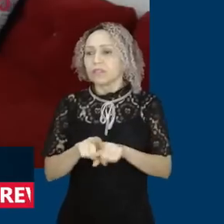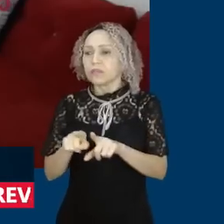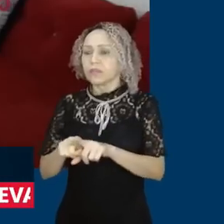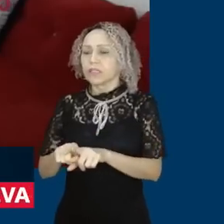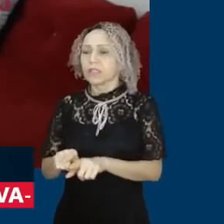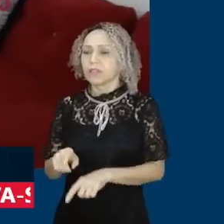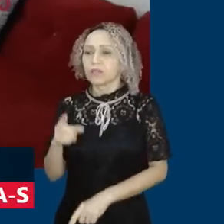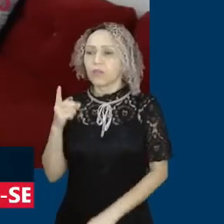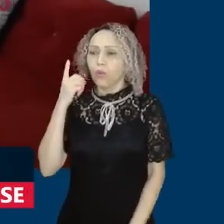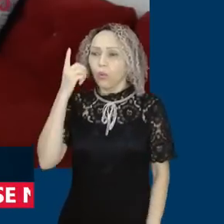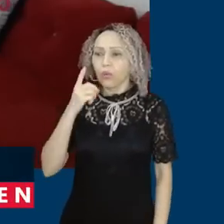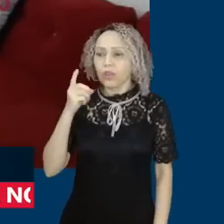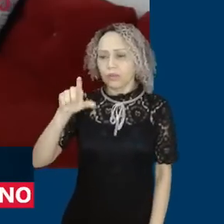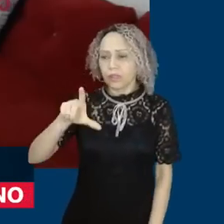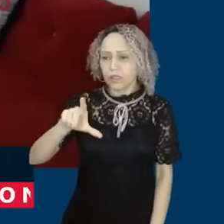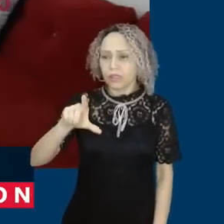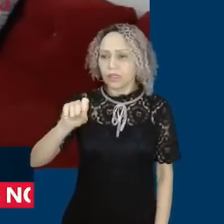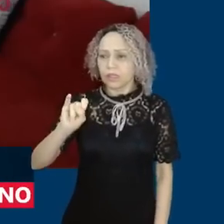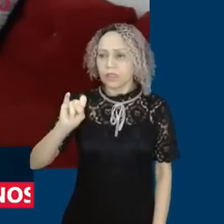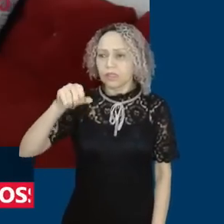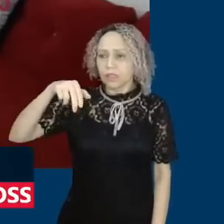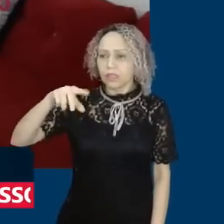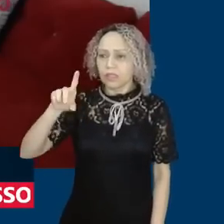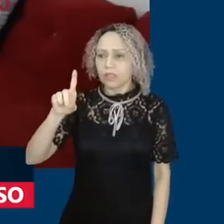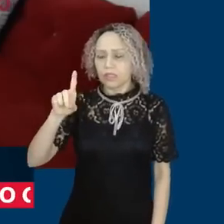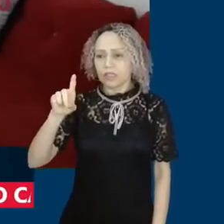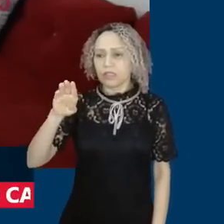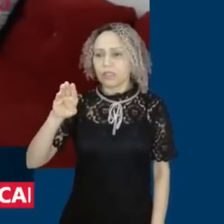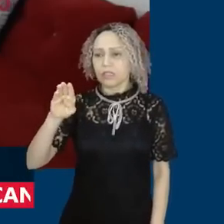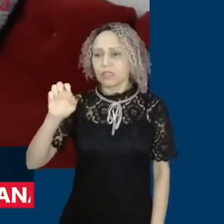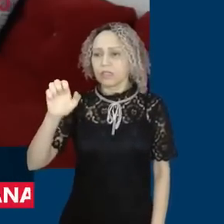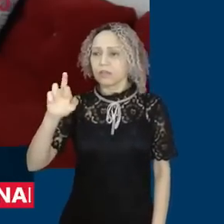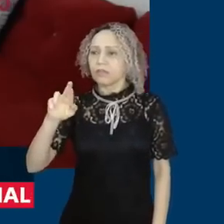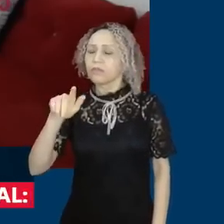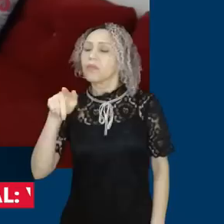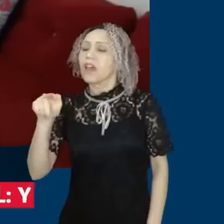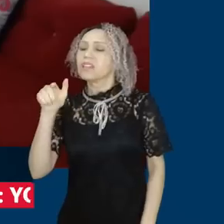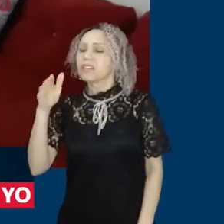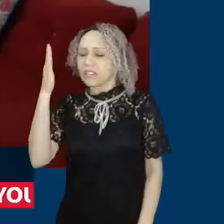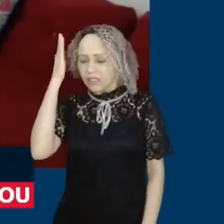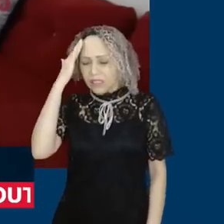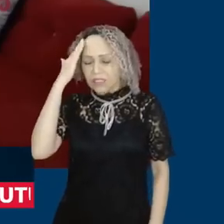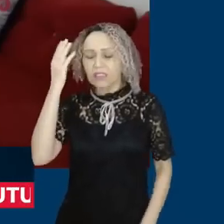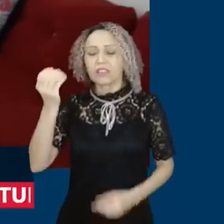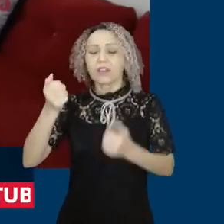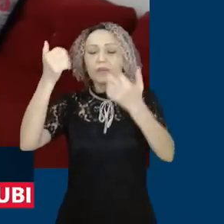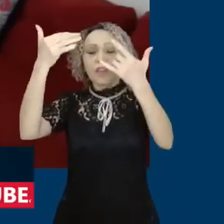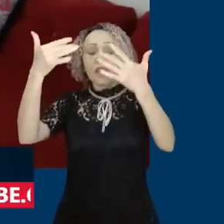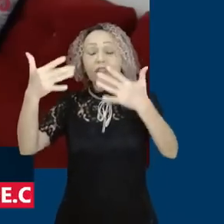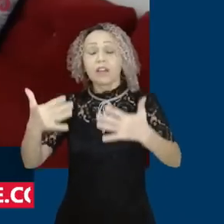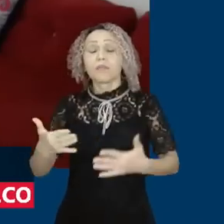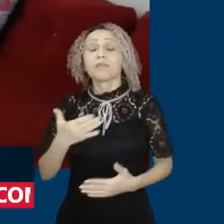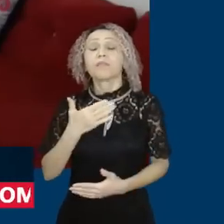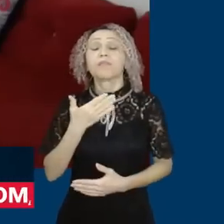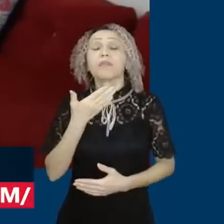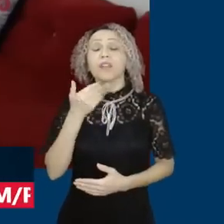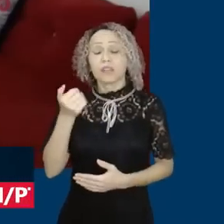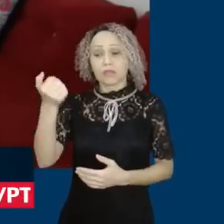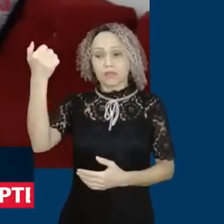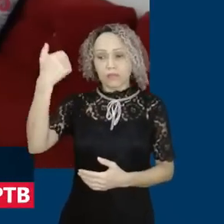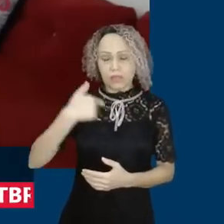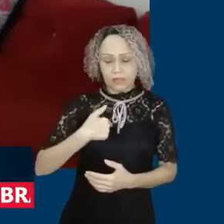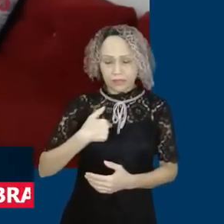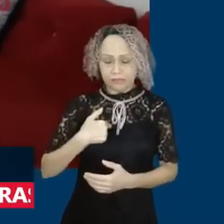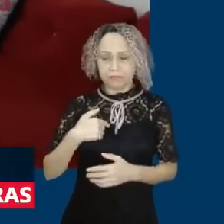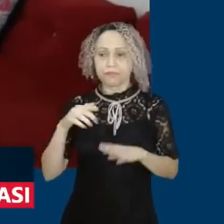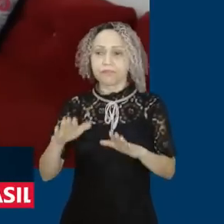detalhar melhor isso aí do que eu, e essas articulações precisam avançar de modo a garantir essa